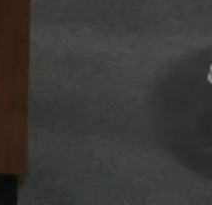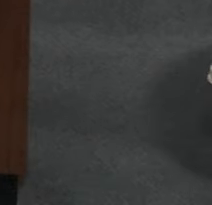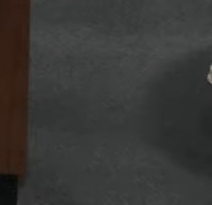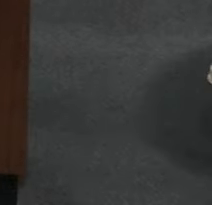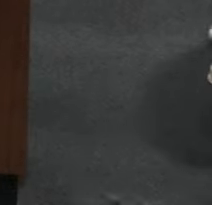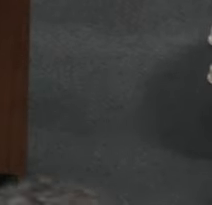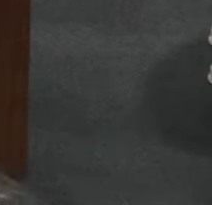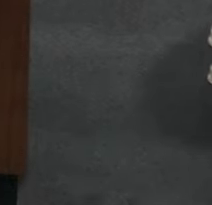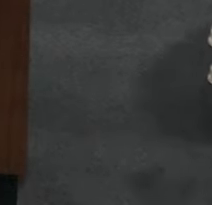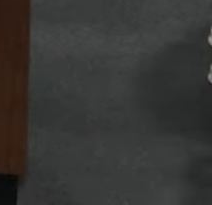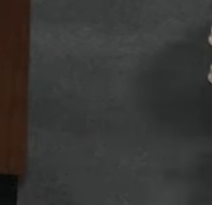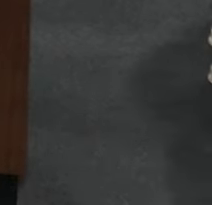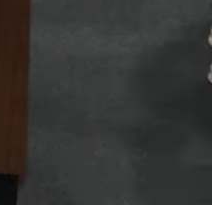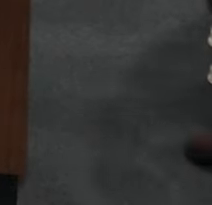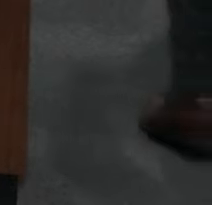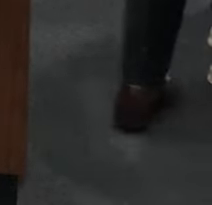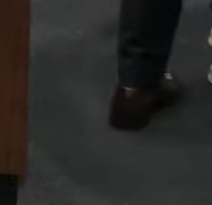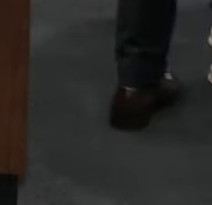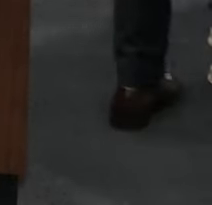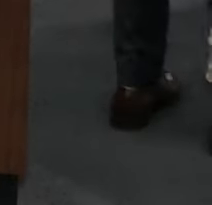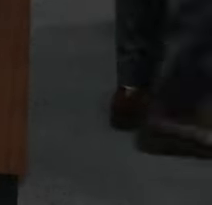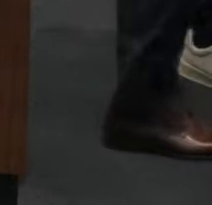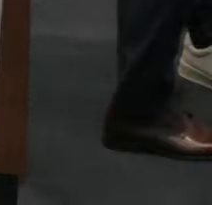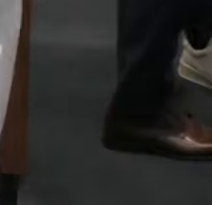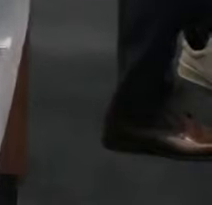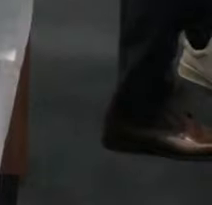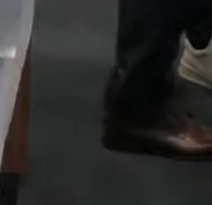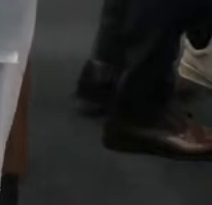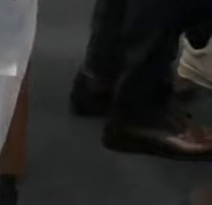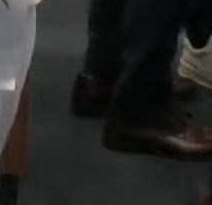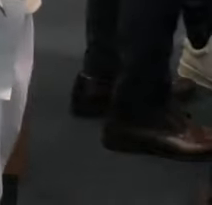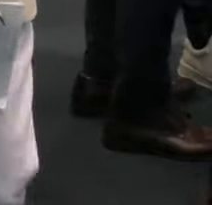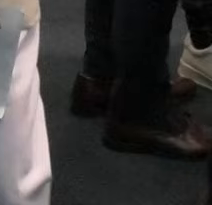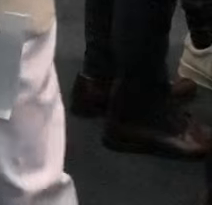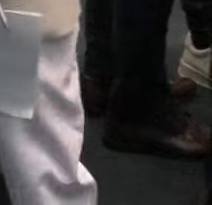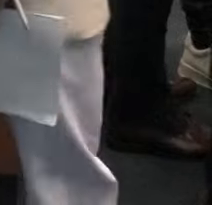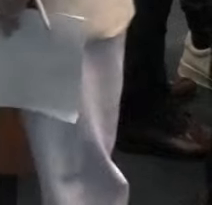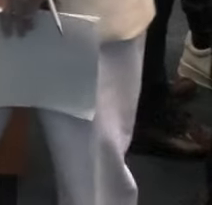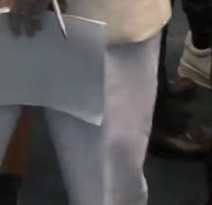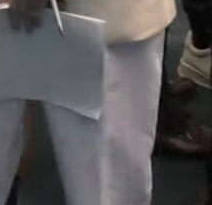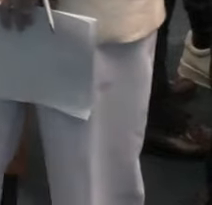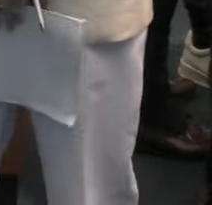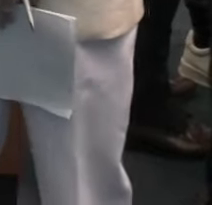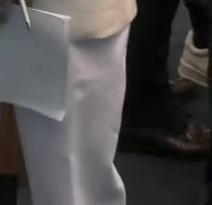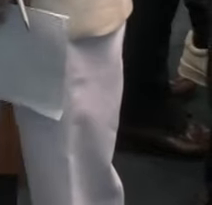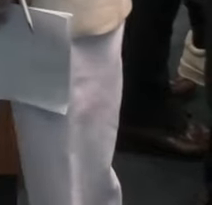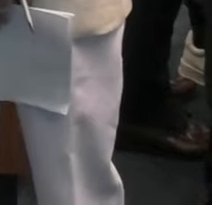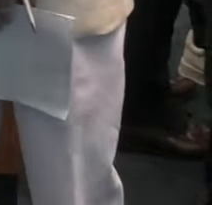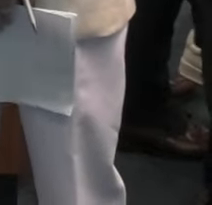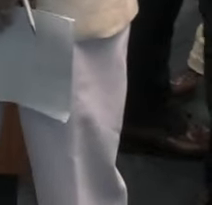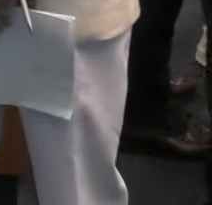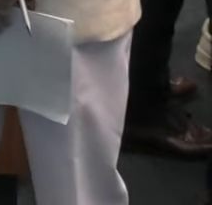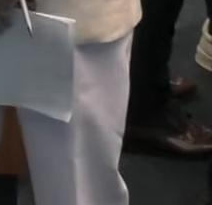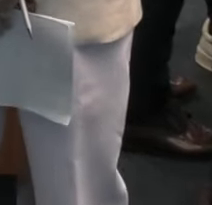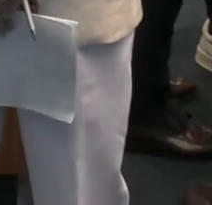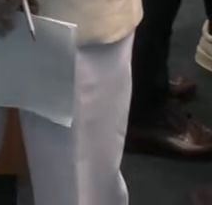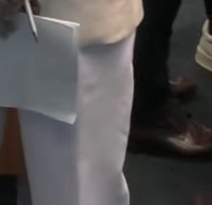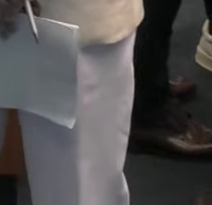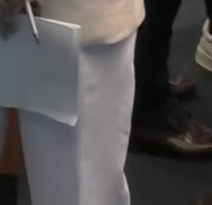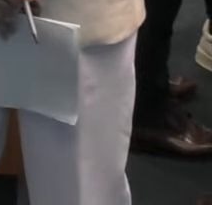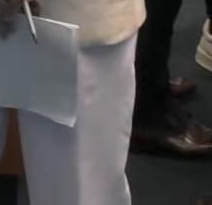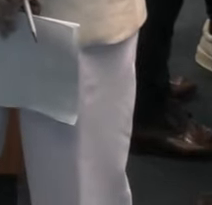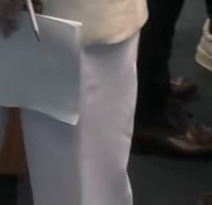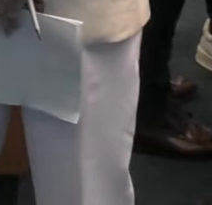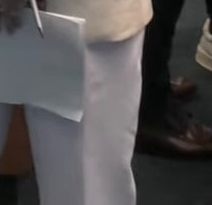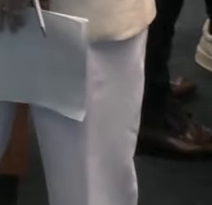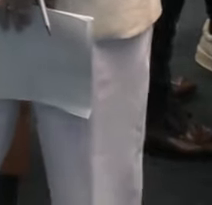por entender que a presença da Assembleia na composição de um Conselho Gestor que delibera com relação